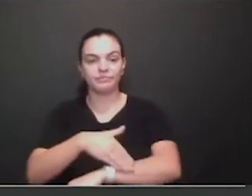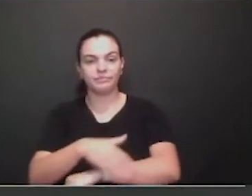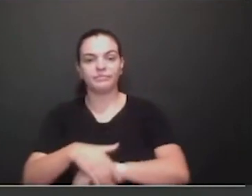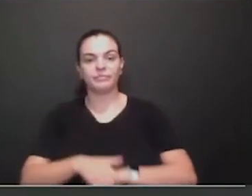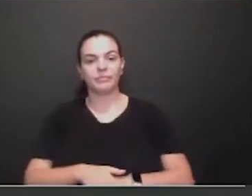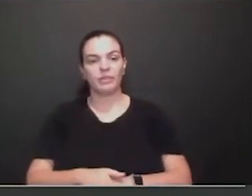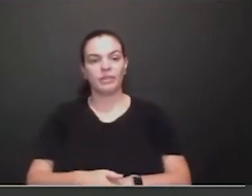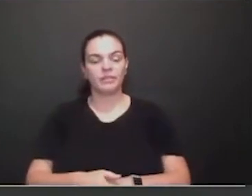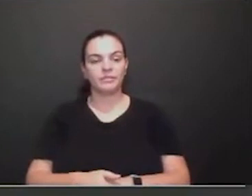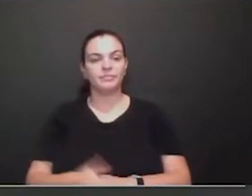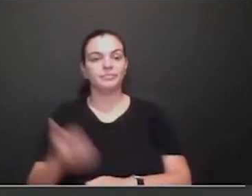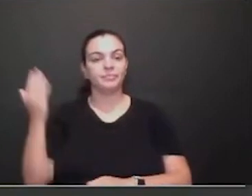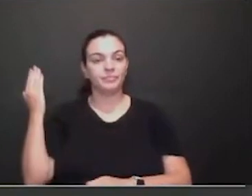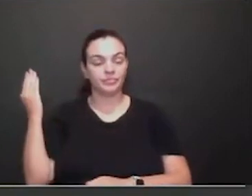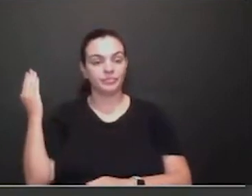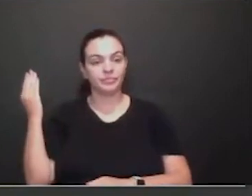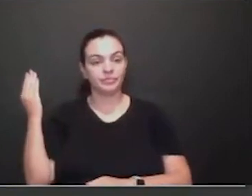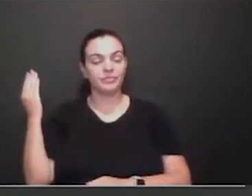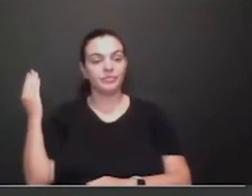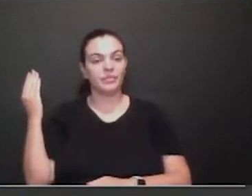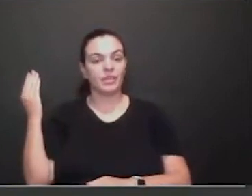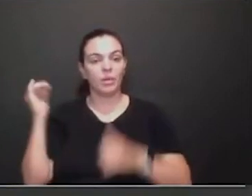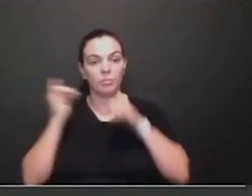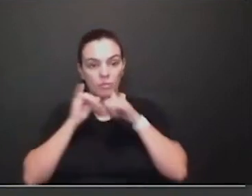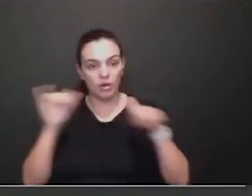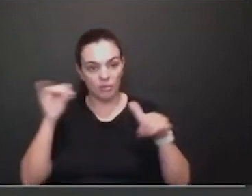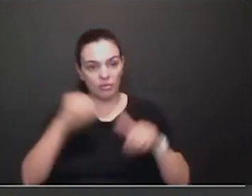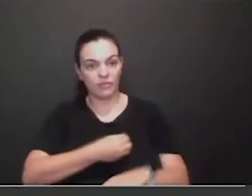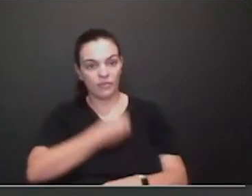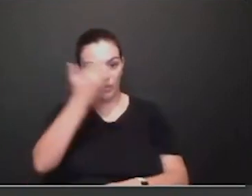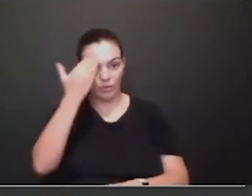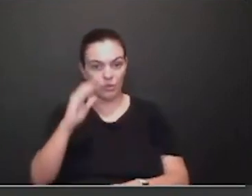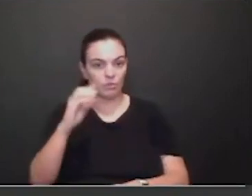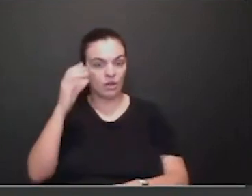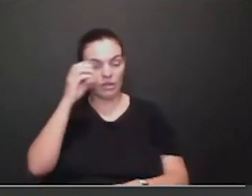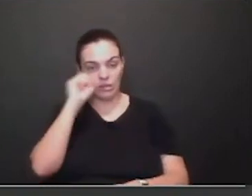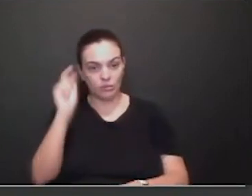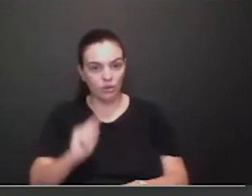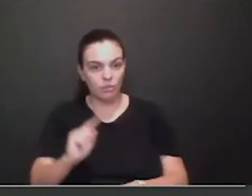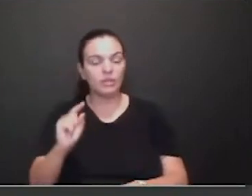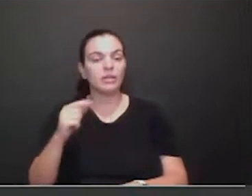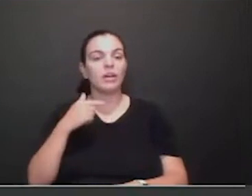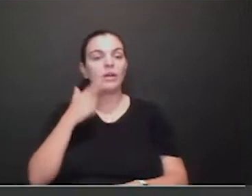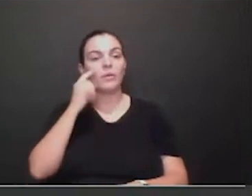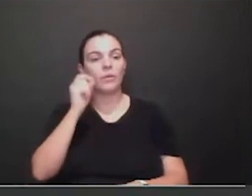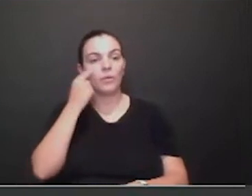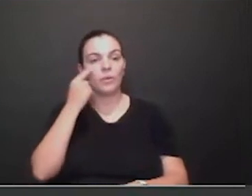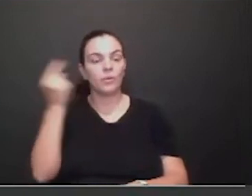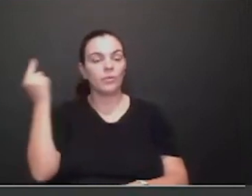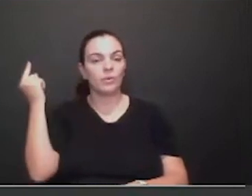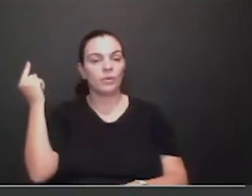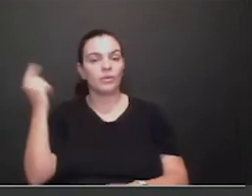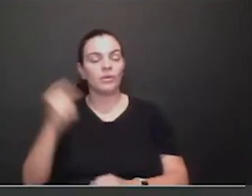Finalizando o programa Viva Curitiba que não dorme, no que diz respeito ao objetivo geral, a gente destaca as ações de redução nos índices